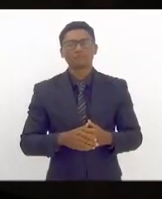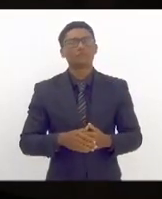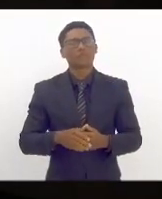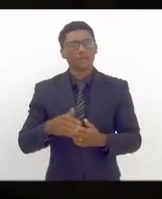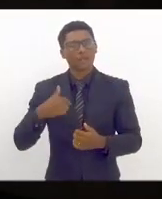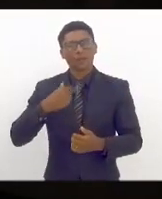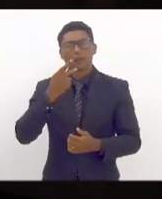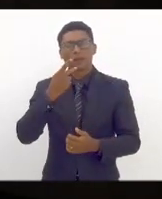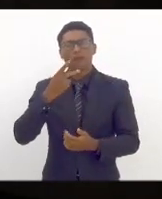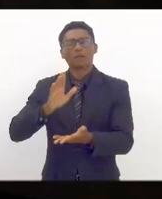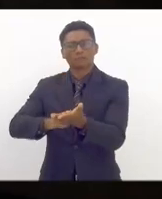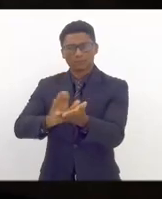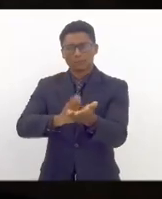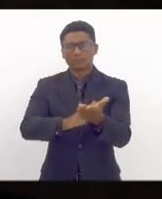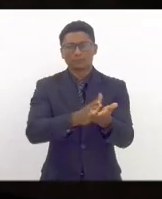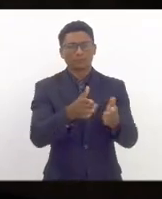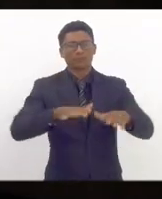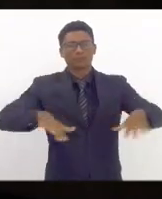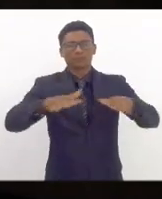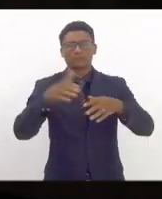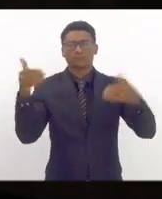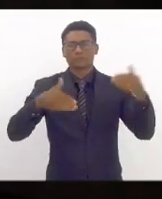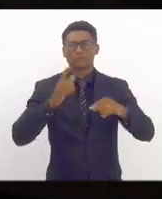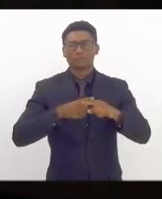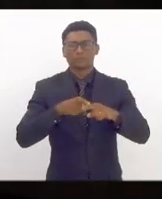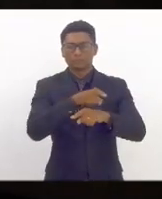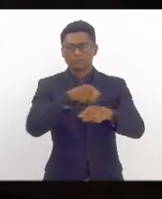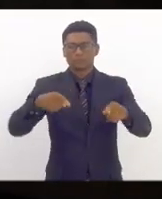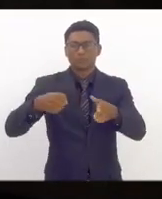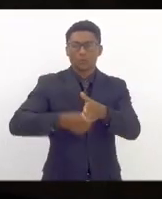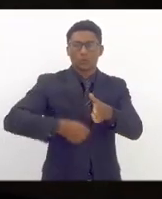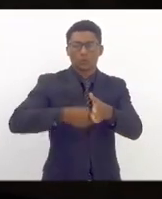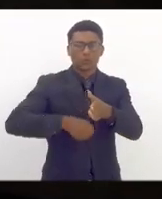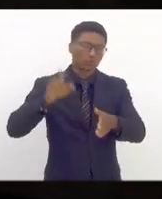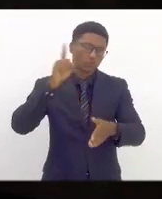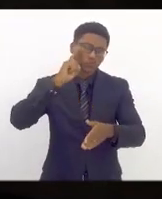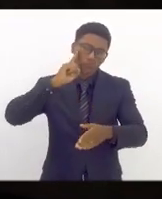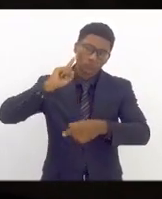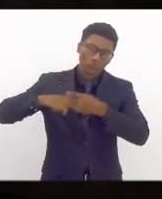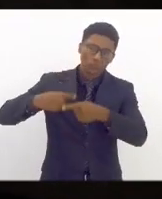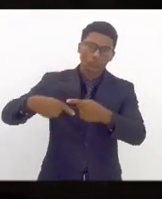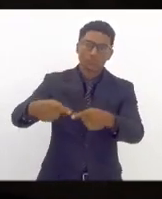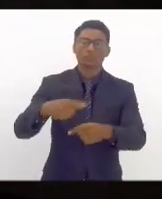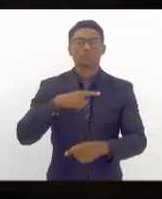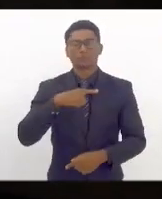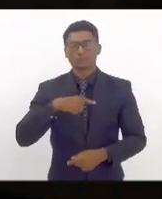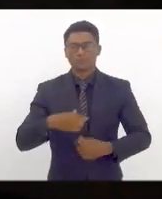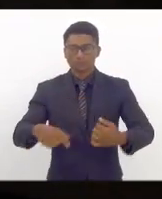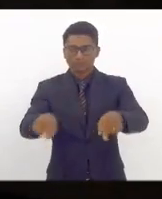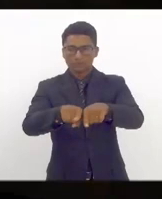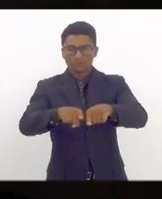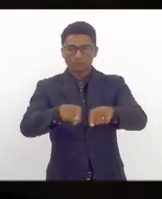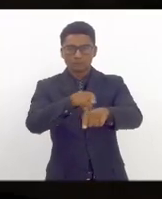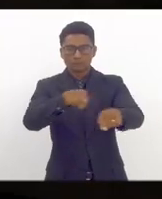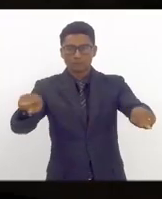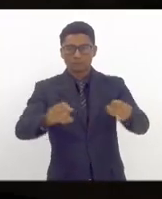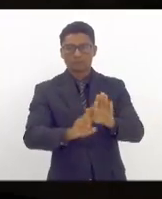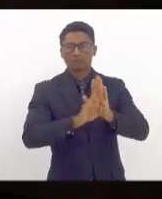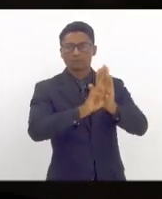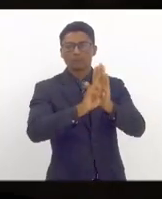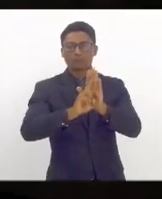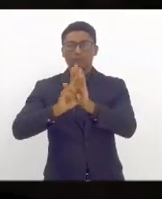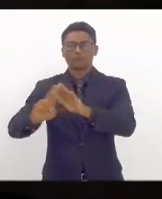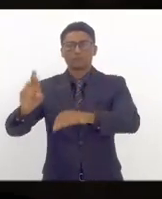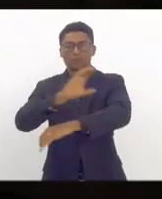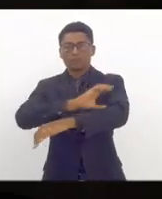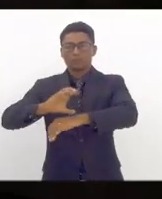parabenizar a todos aqui presentes pelas suas lutas pelas suas guerras diárias é pela sua representatividade dentro da